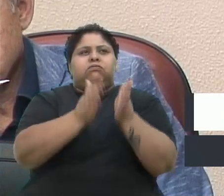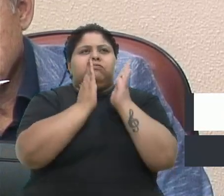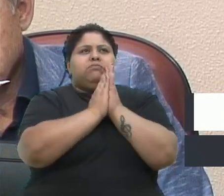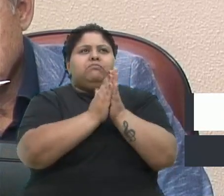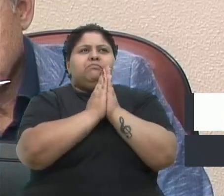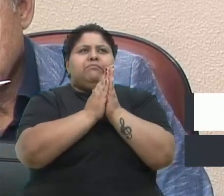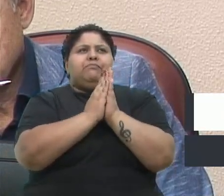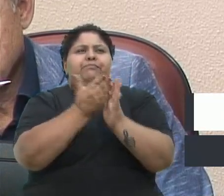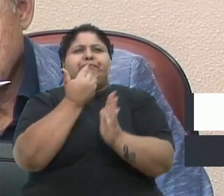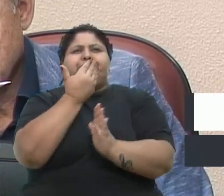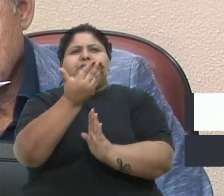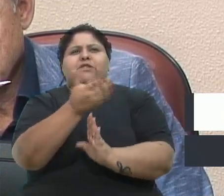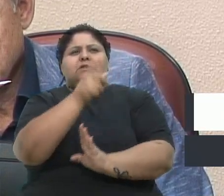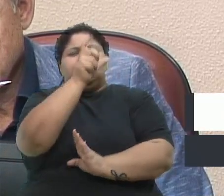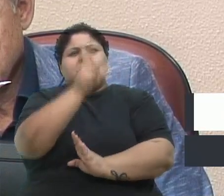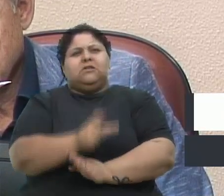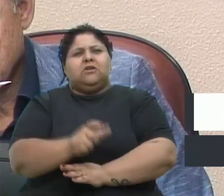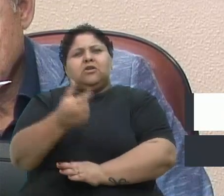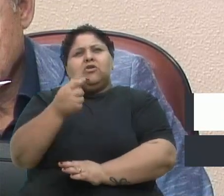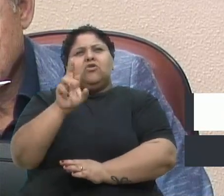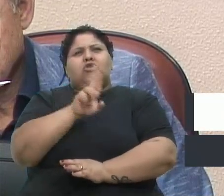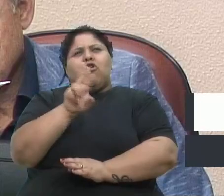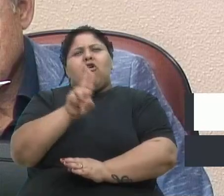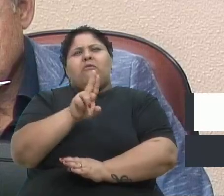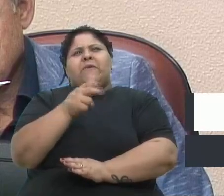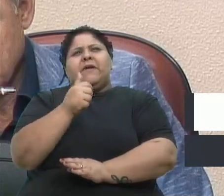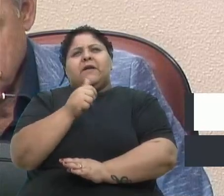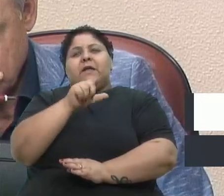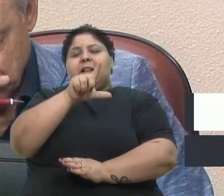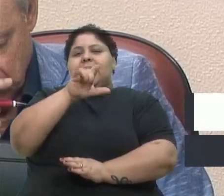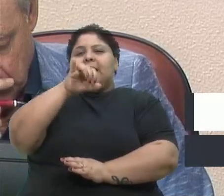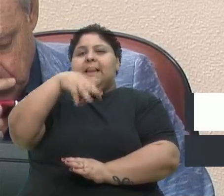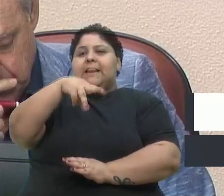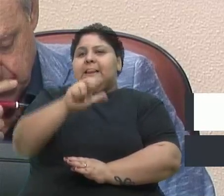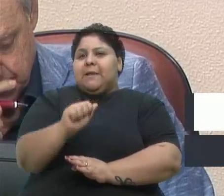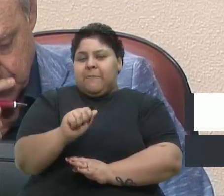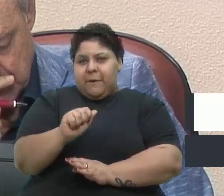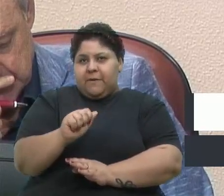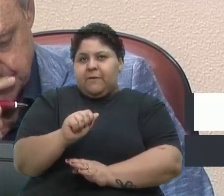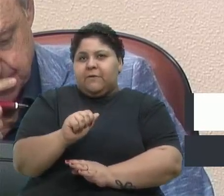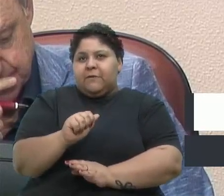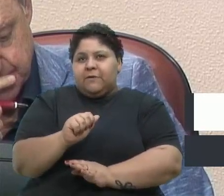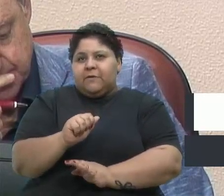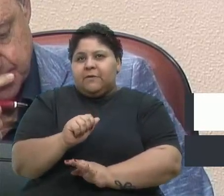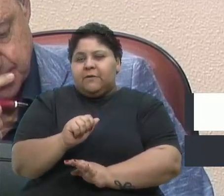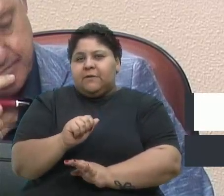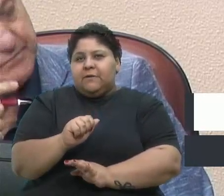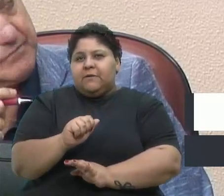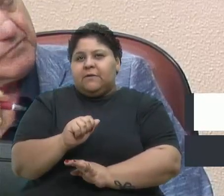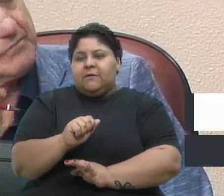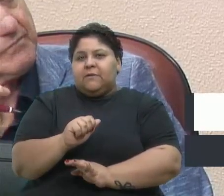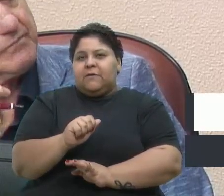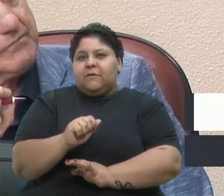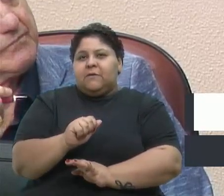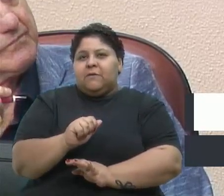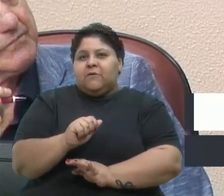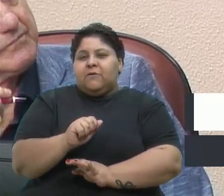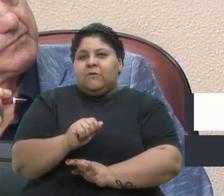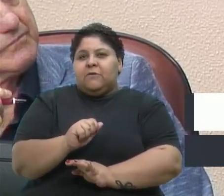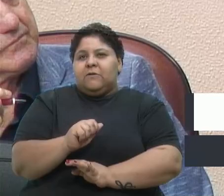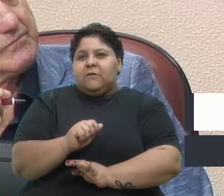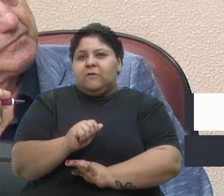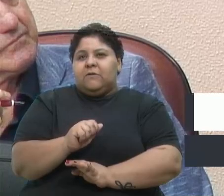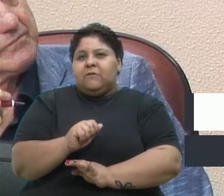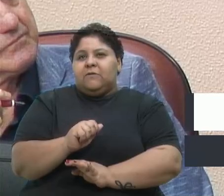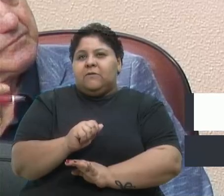nome do rapaz lá, que nos ajuda bastante? O Lima, porque o Lima, se eu vou ver, eu não...